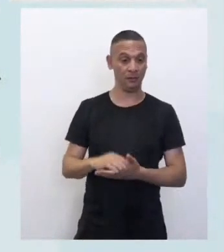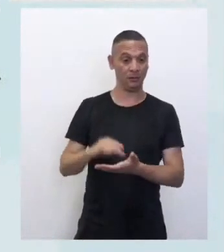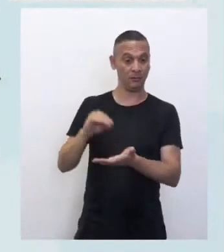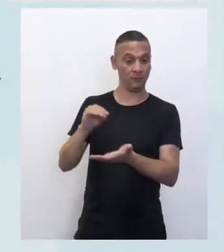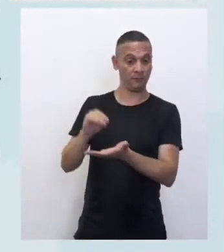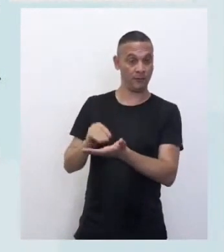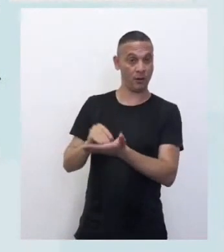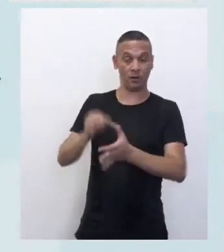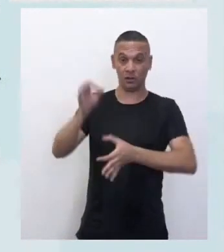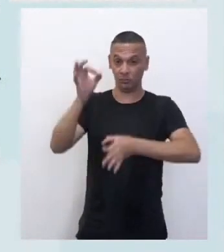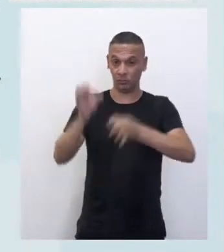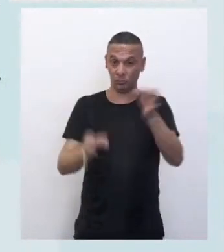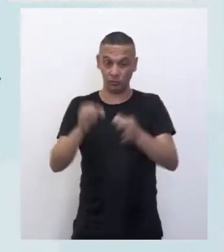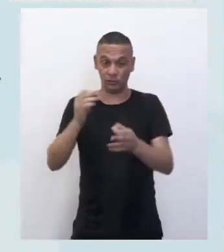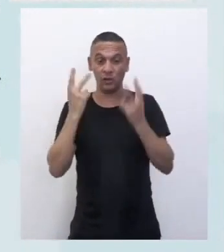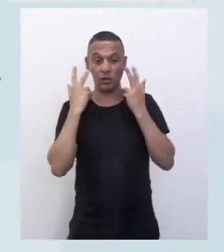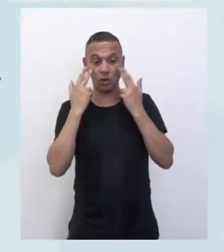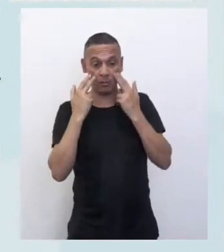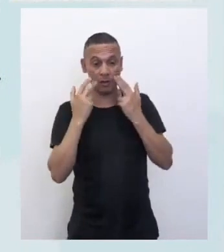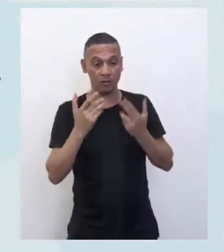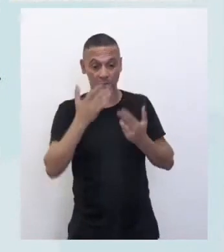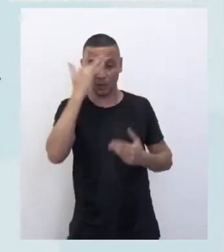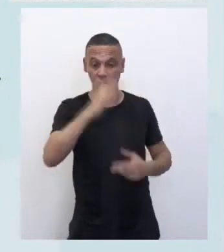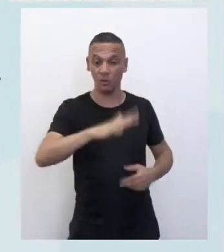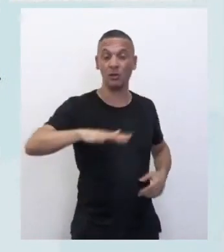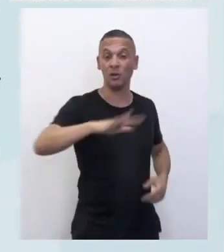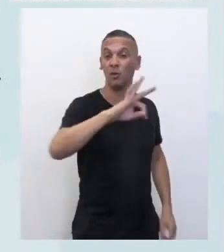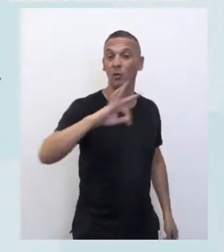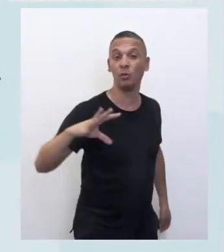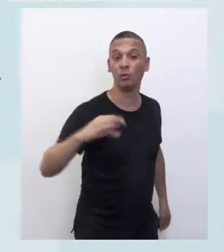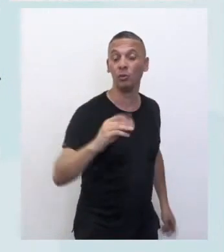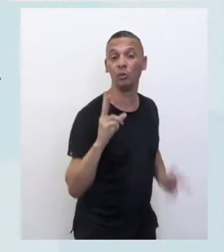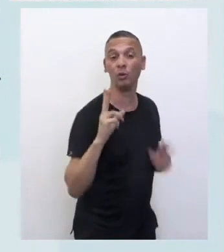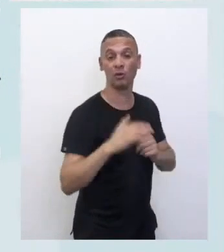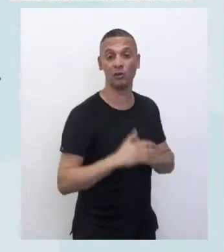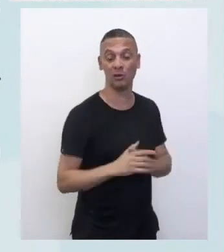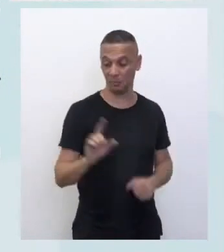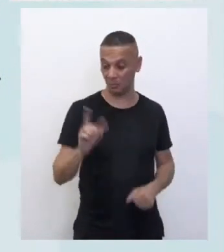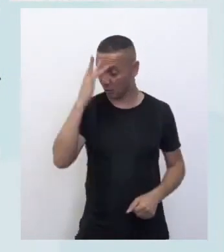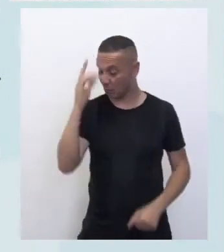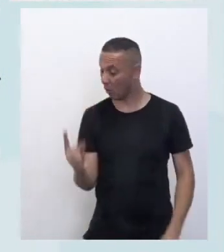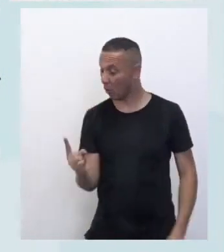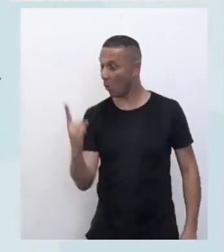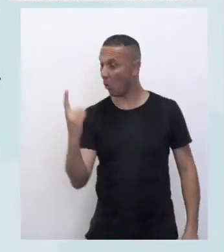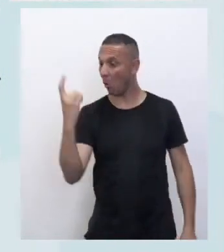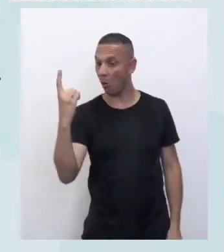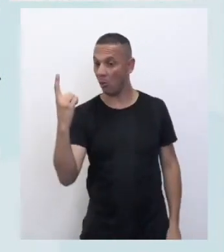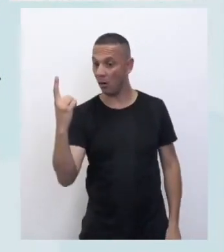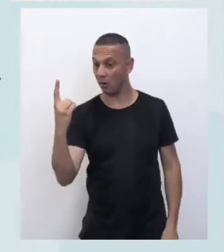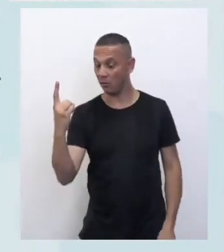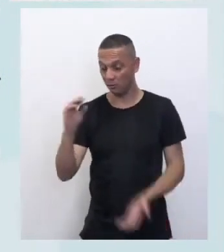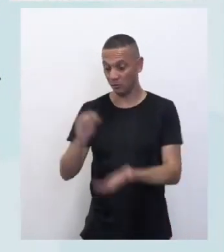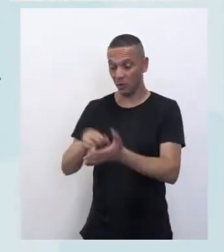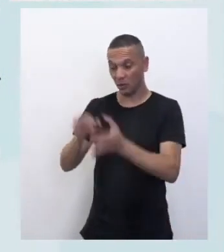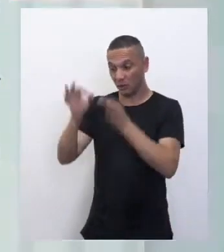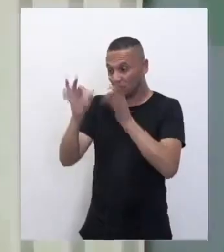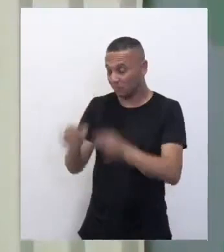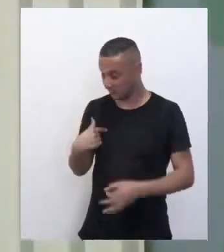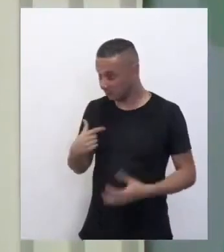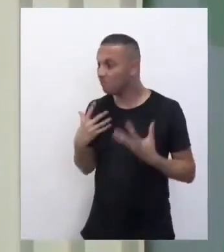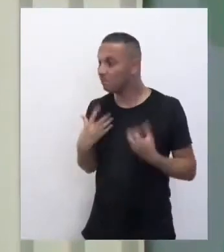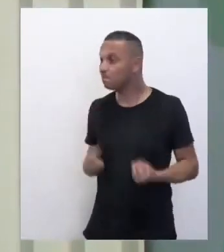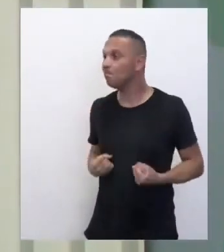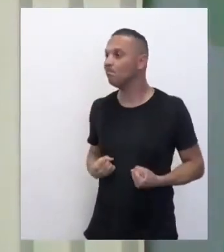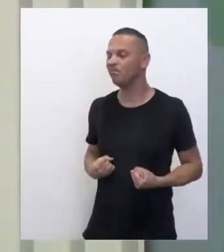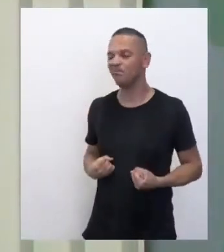uma ameaça feita a todos. Se uma pessoa é vítima de injustiça e eu aceito isso,